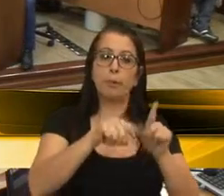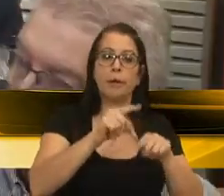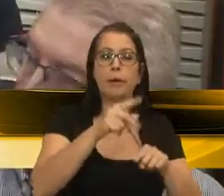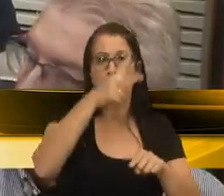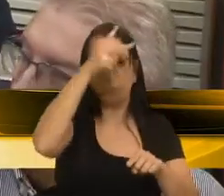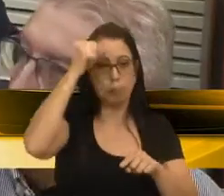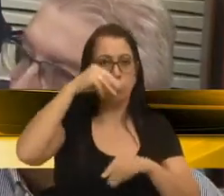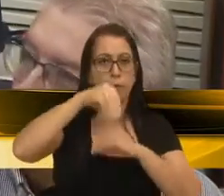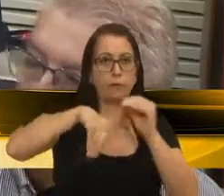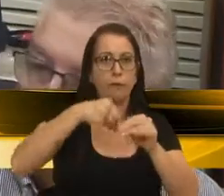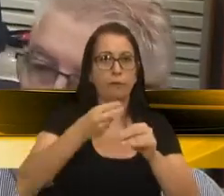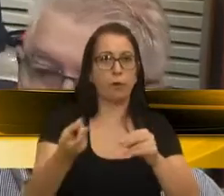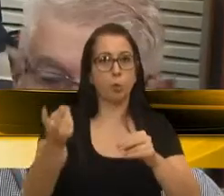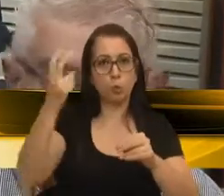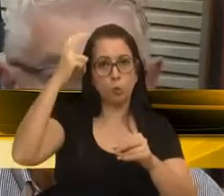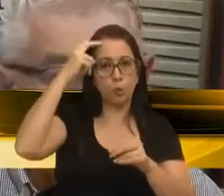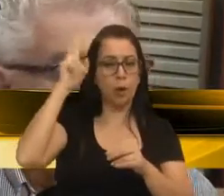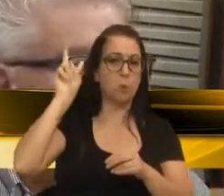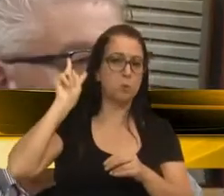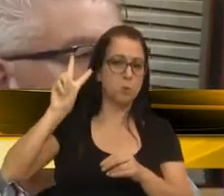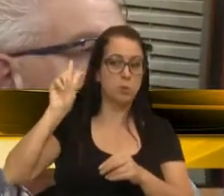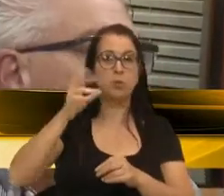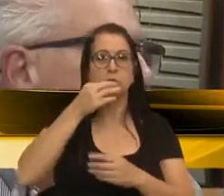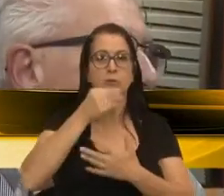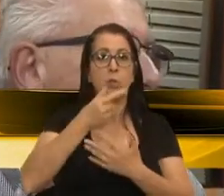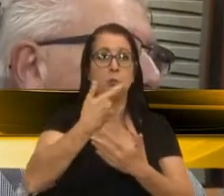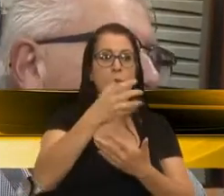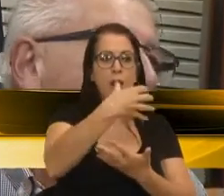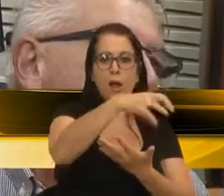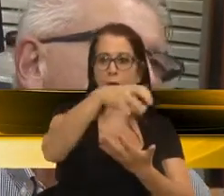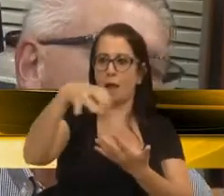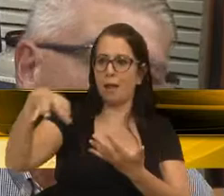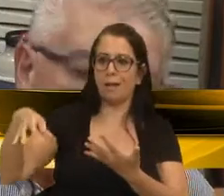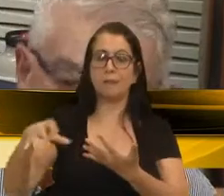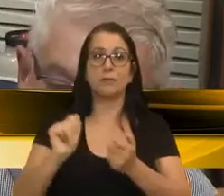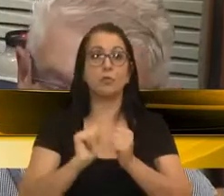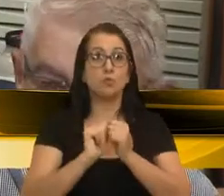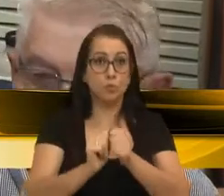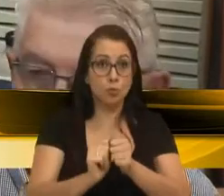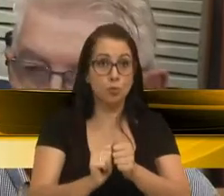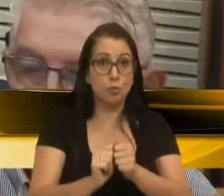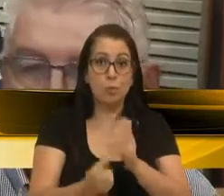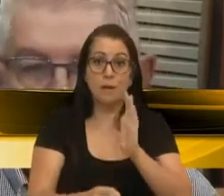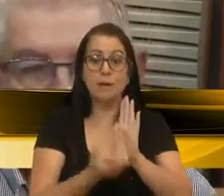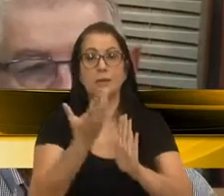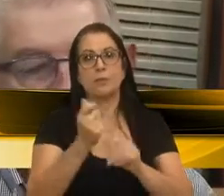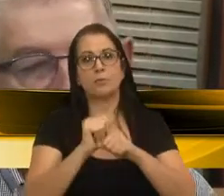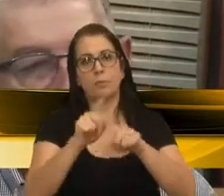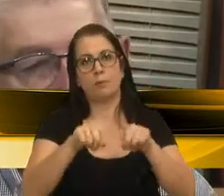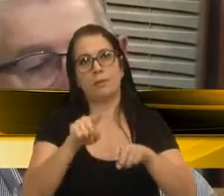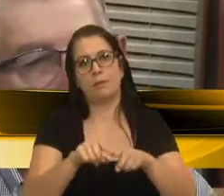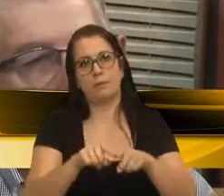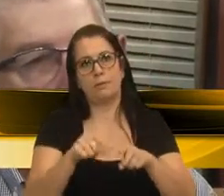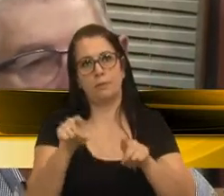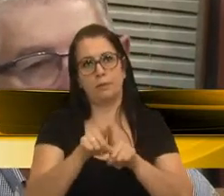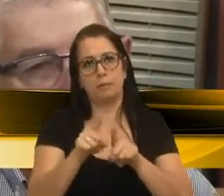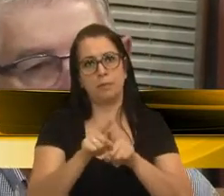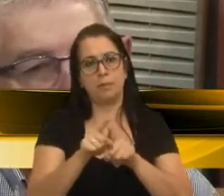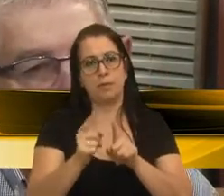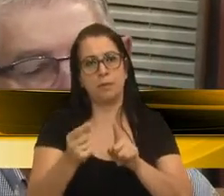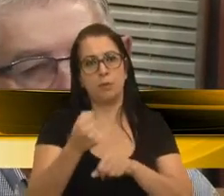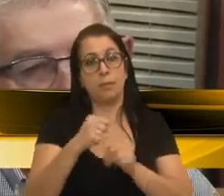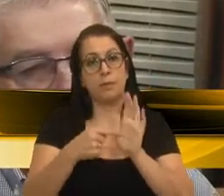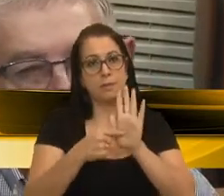Ele envolve a área cultural, a área histórica de Caxias do Sul, outras áreas que são afins a criação do mercado público. Eu aqui, inclusive, ano passado trouxe